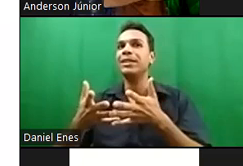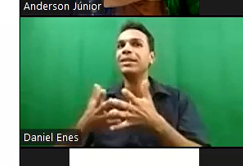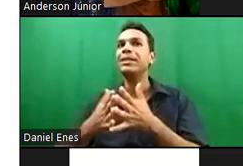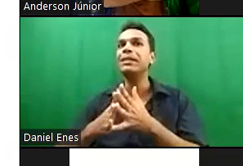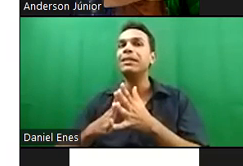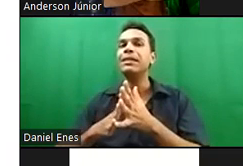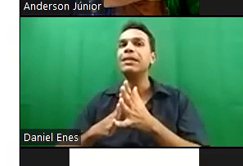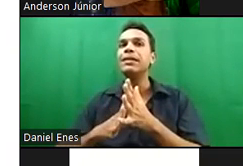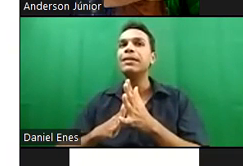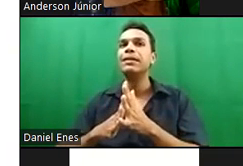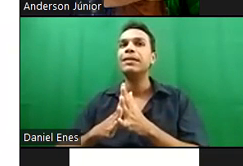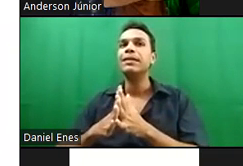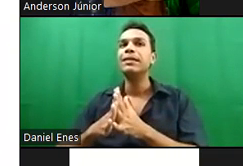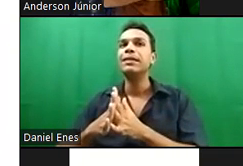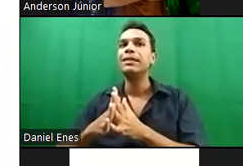concorda?